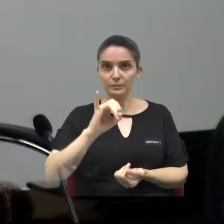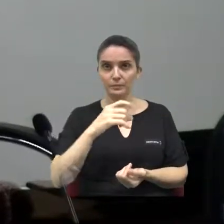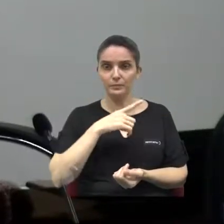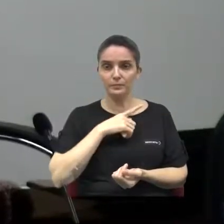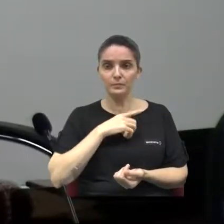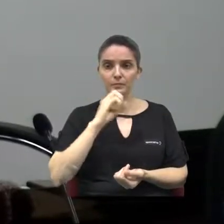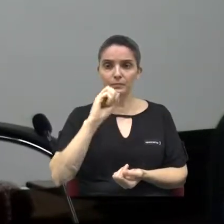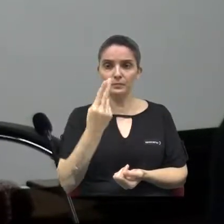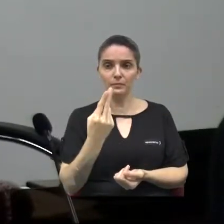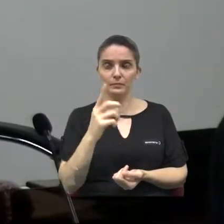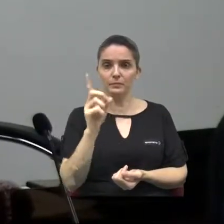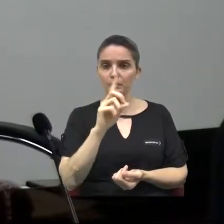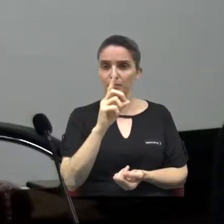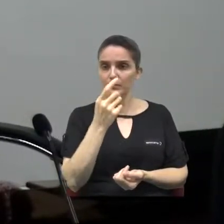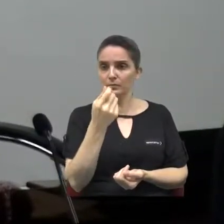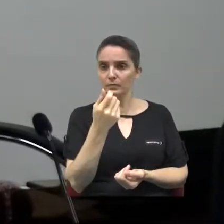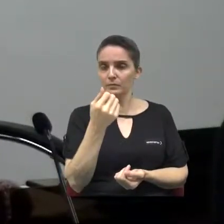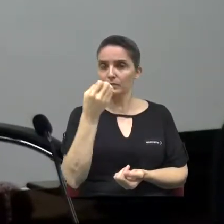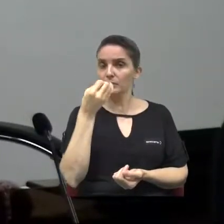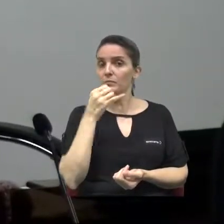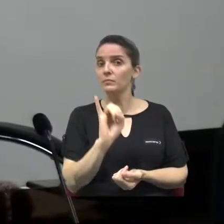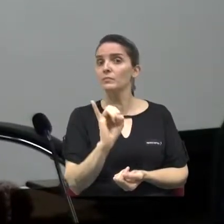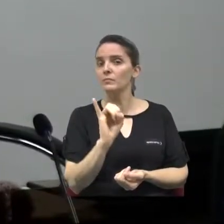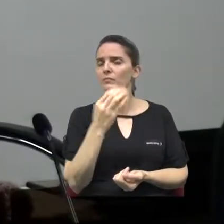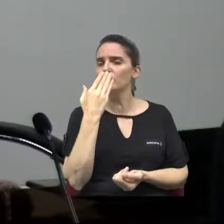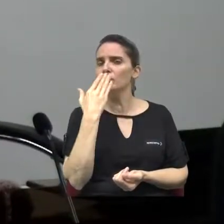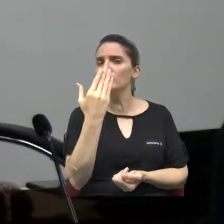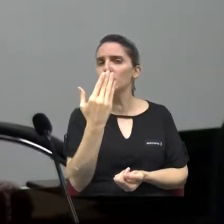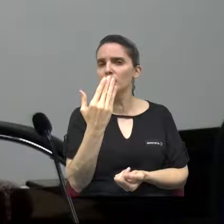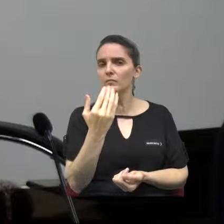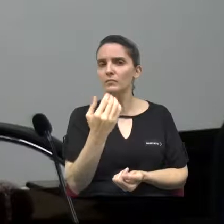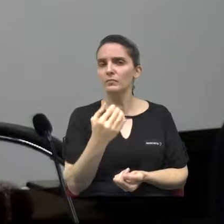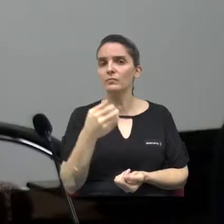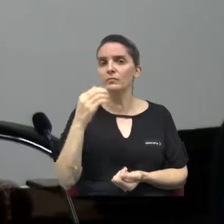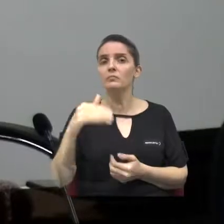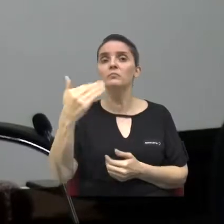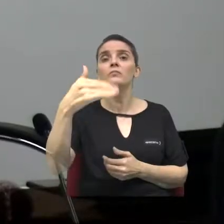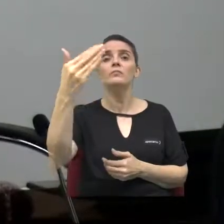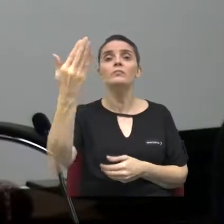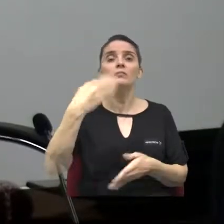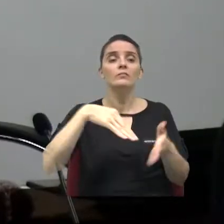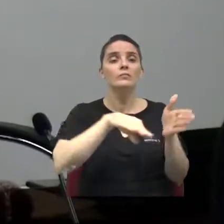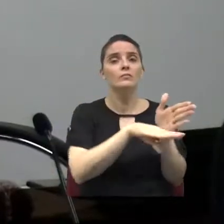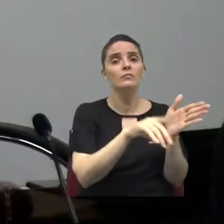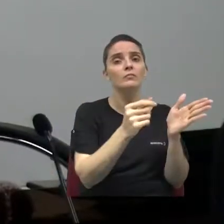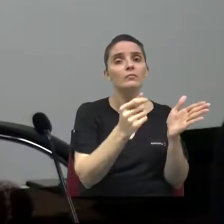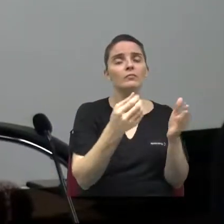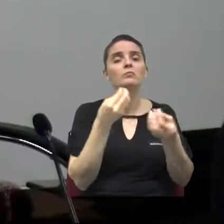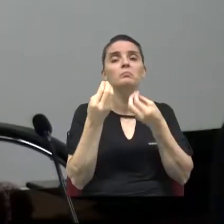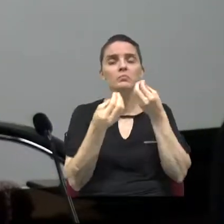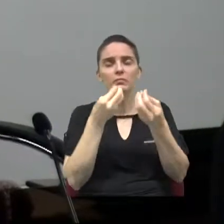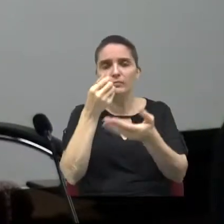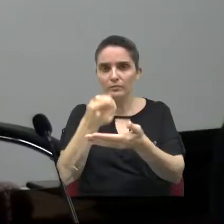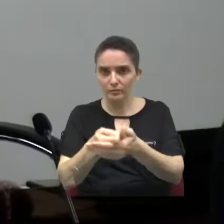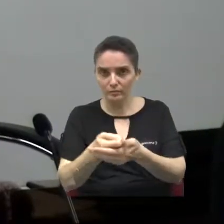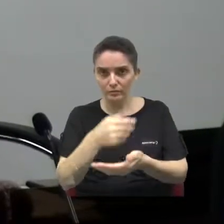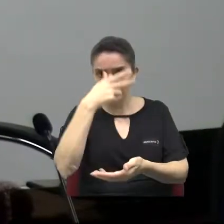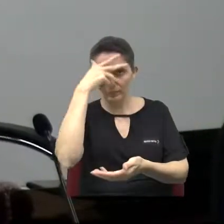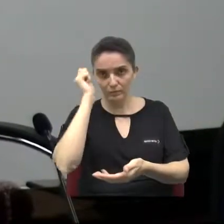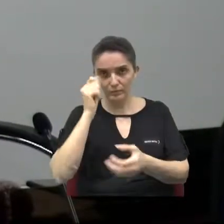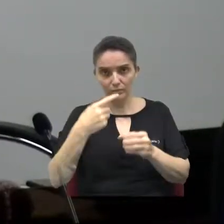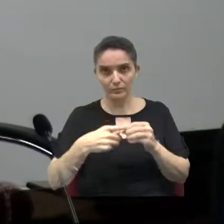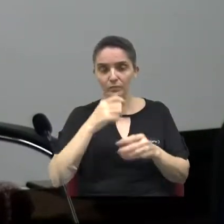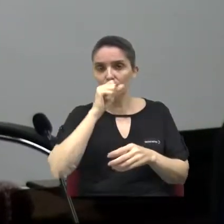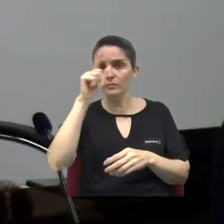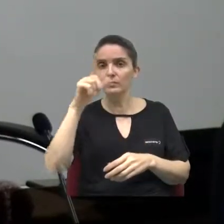dinheiro. Se faz dívida, quando é que o recurso vai chegar e como é que nós vamos pagar? A prefeitura de Limeira tem dinheiro para